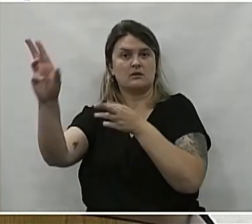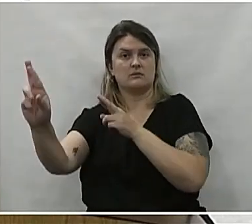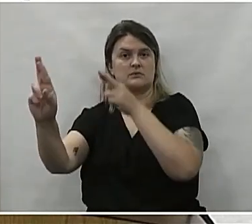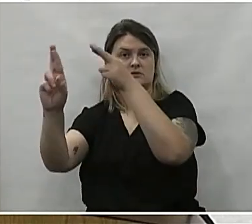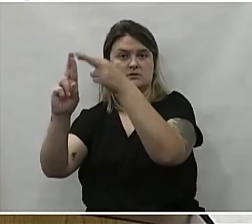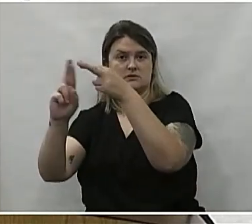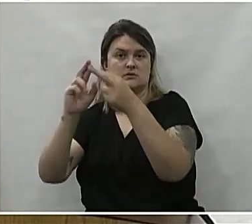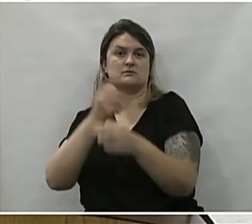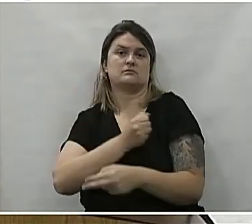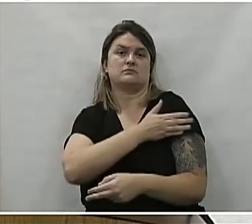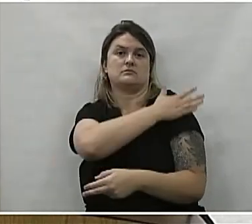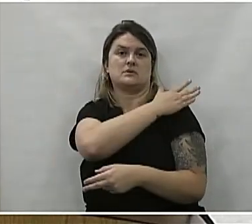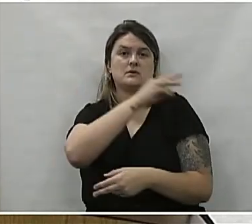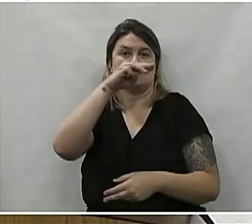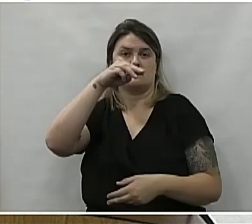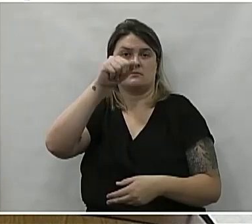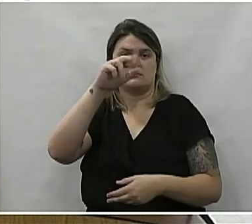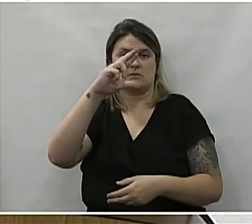O capitão Marcondes